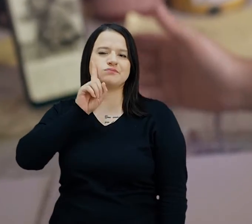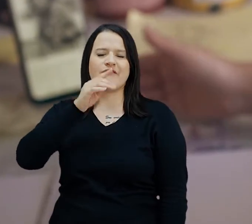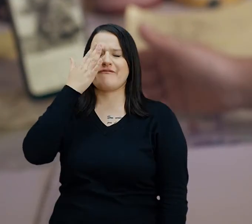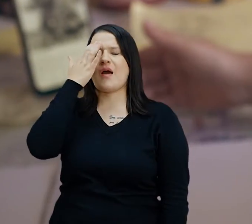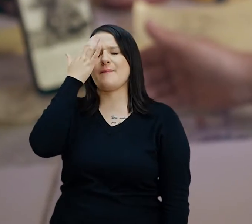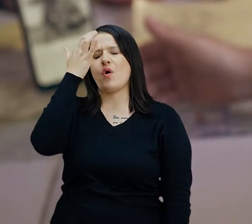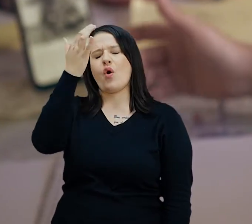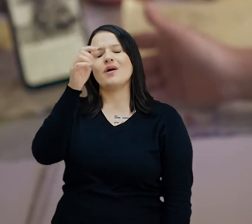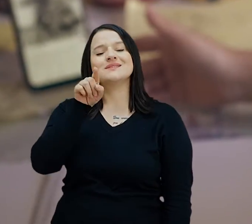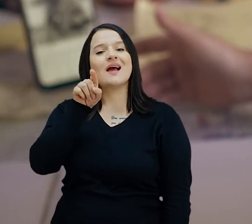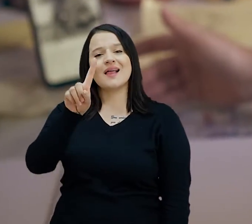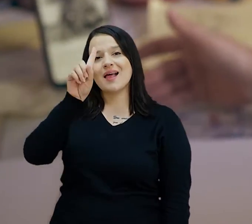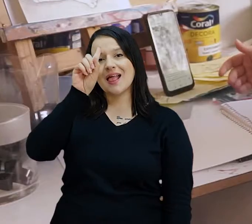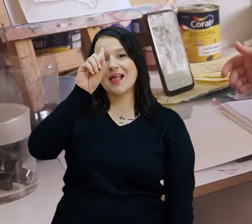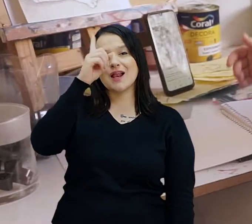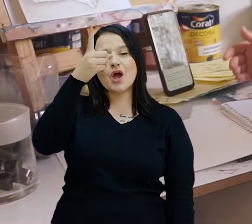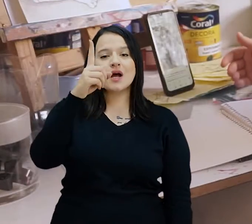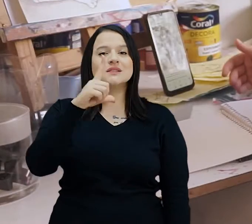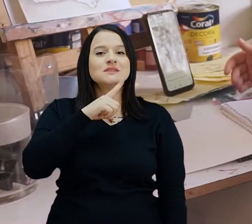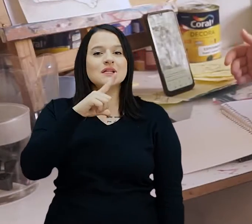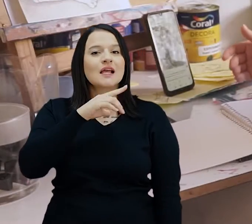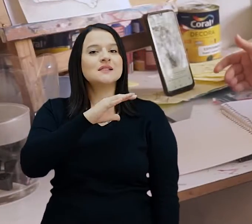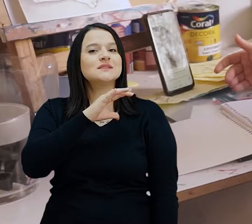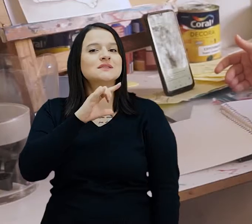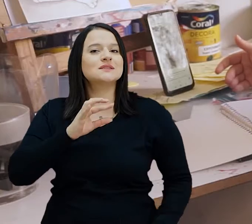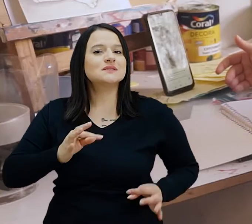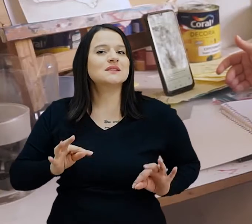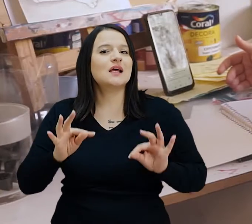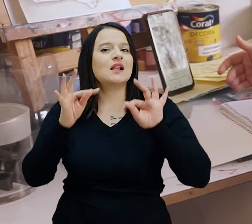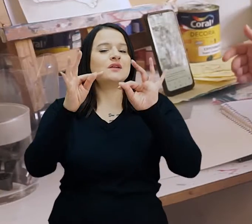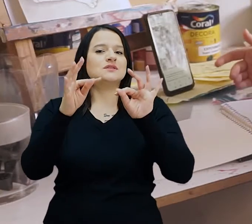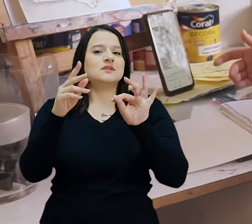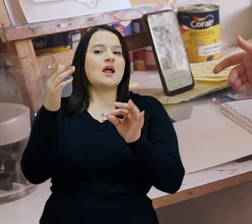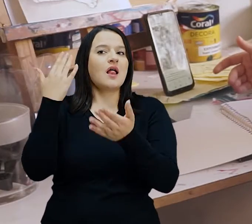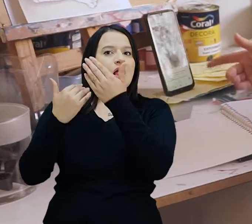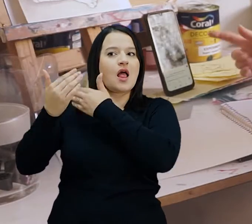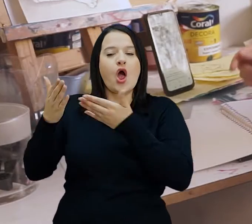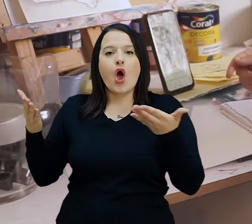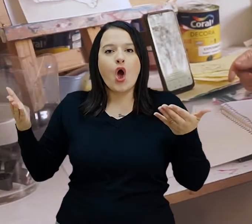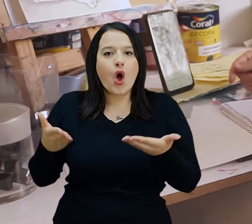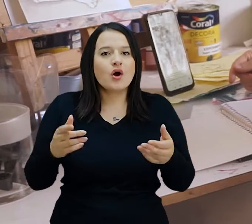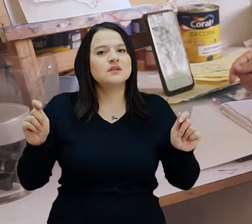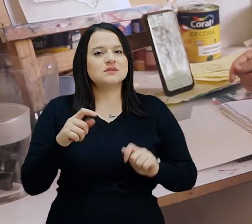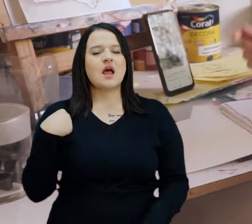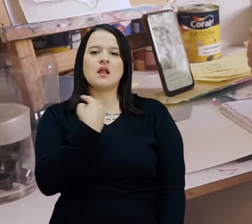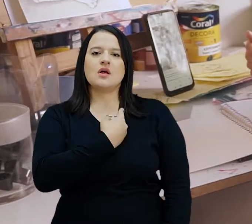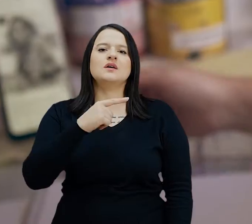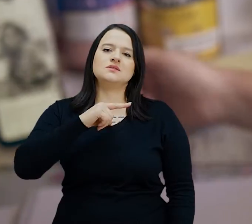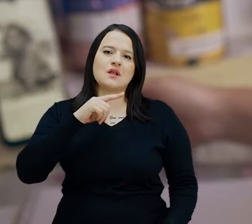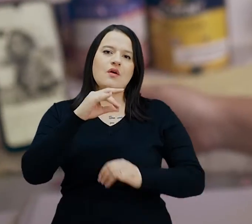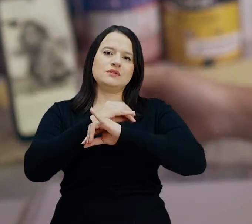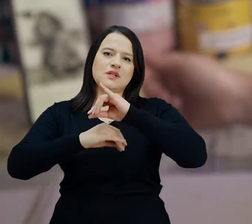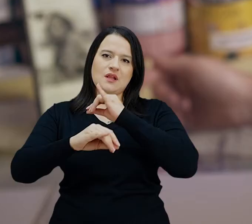Ela era uma atriz hollywoodiana, americana. E ela desenvolveu a tecnologia na época dela que